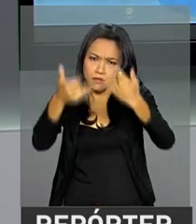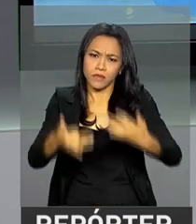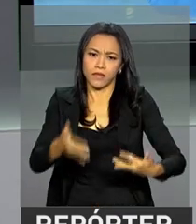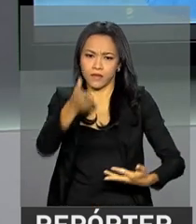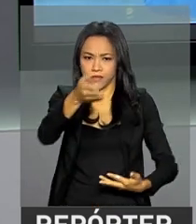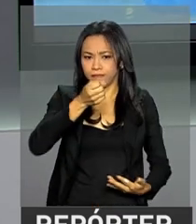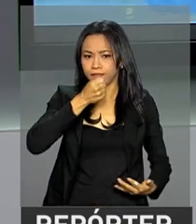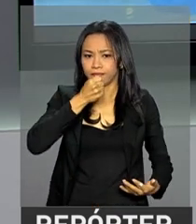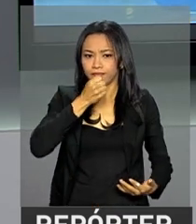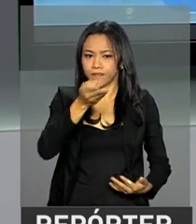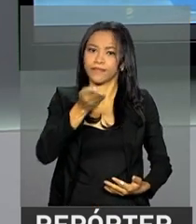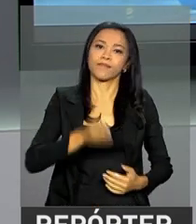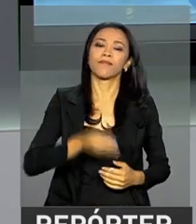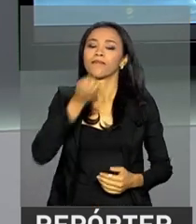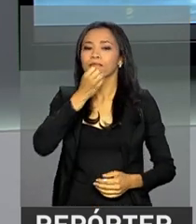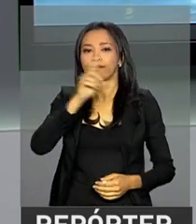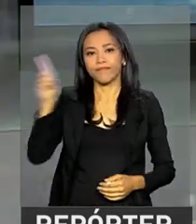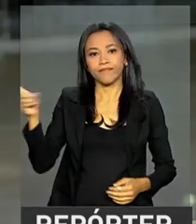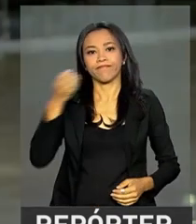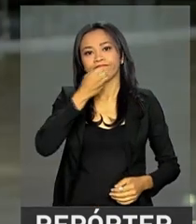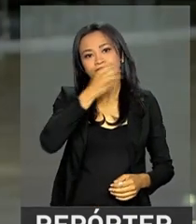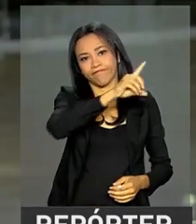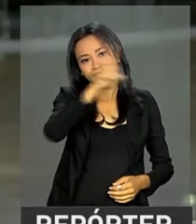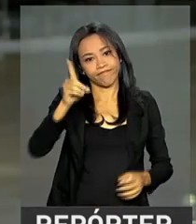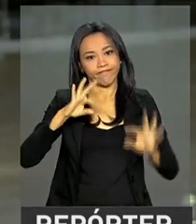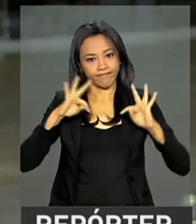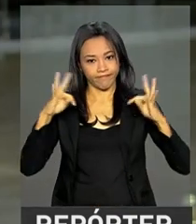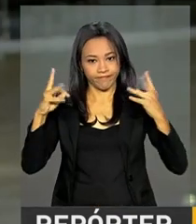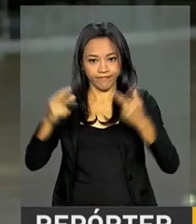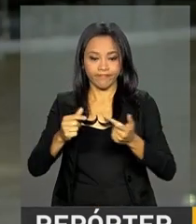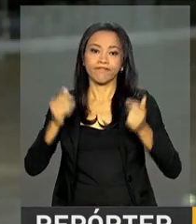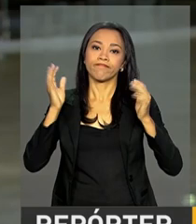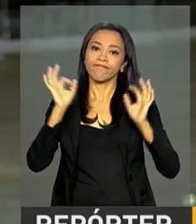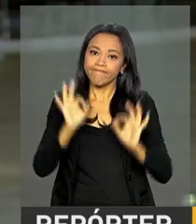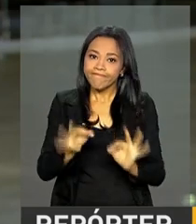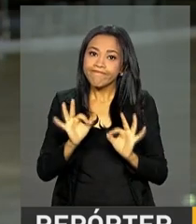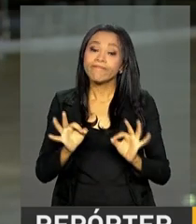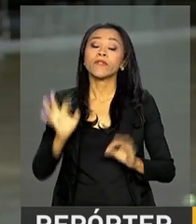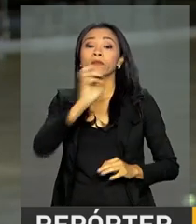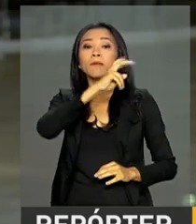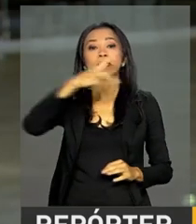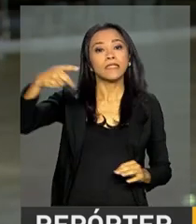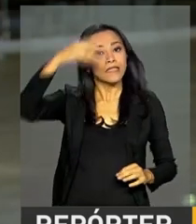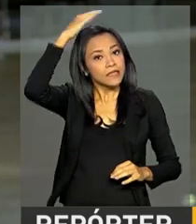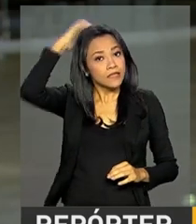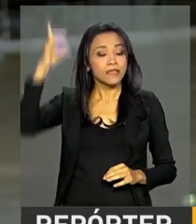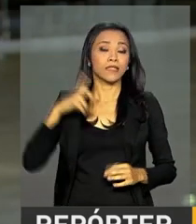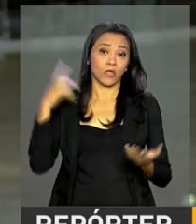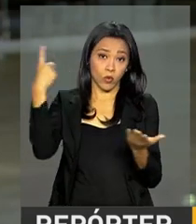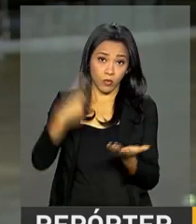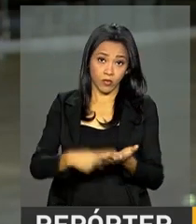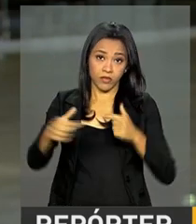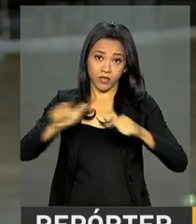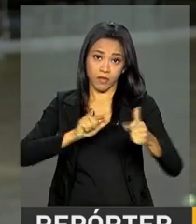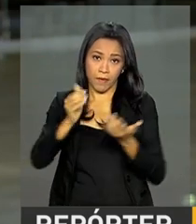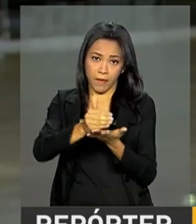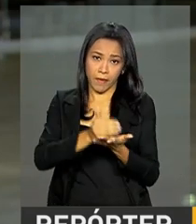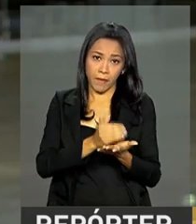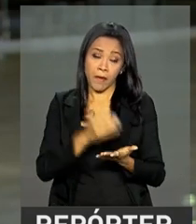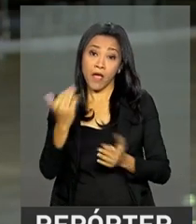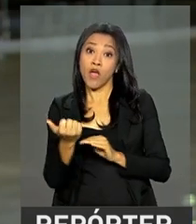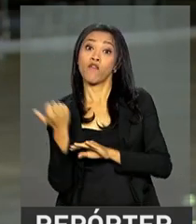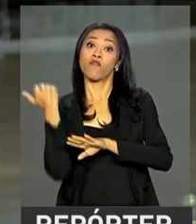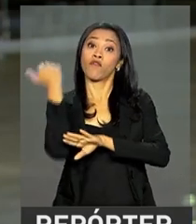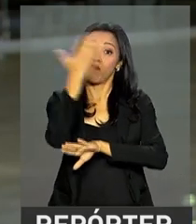aquela bom dia para você também bom dia a todos é isso como você falou o presidente michel temer cumpre agenda fora de brasília nesta quinta-feira em dois